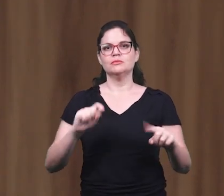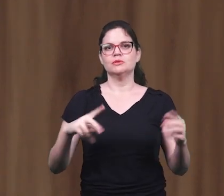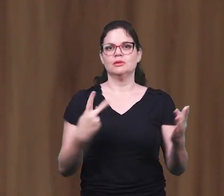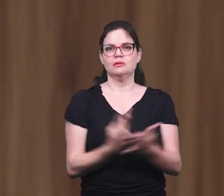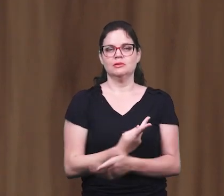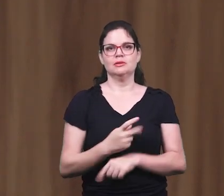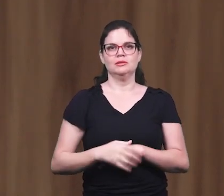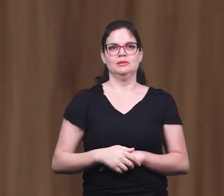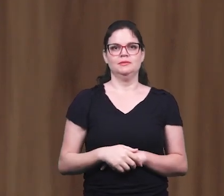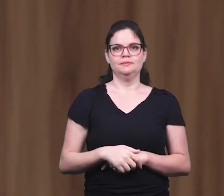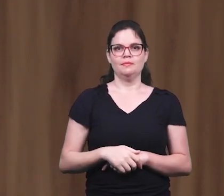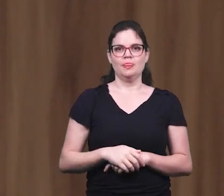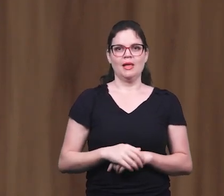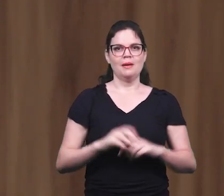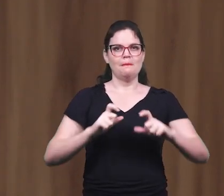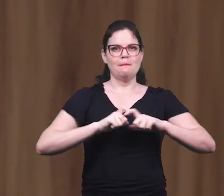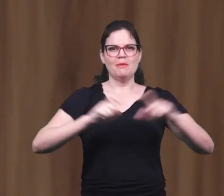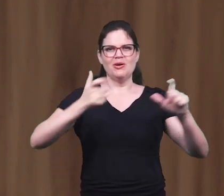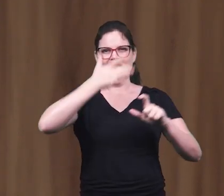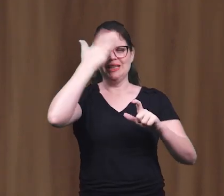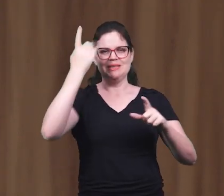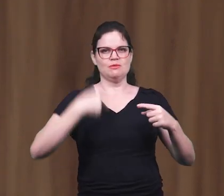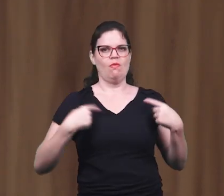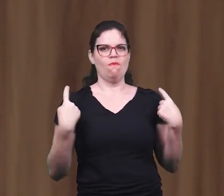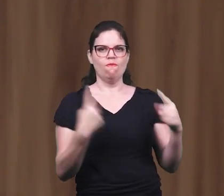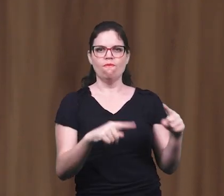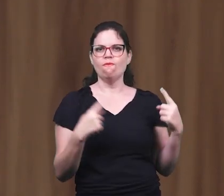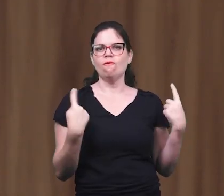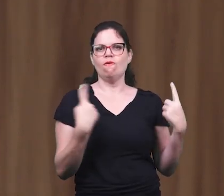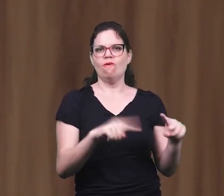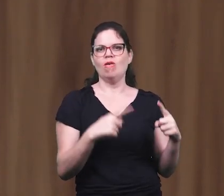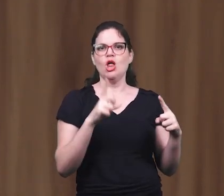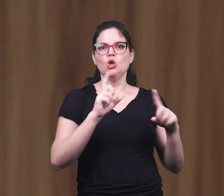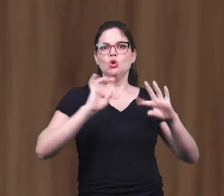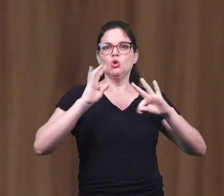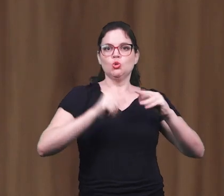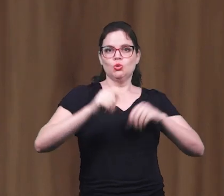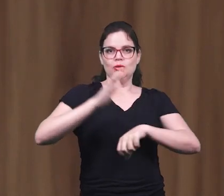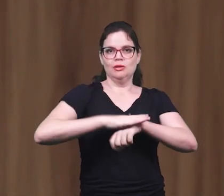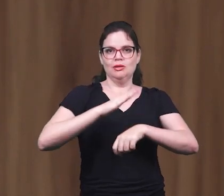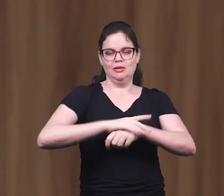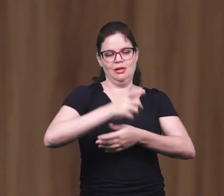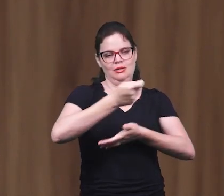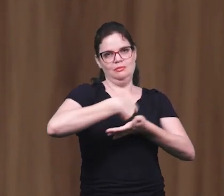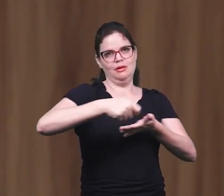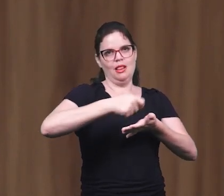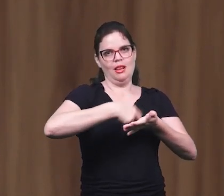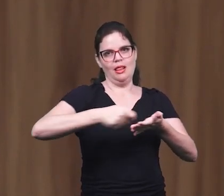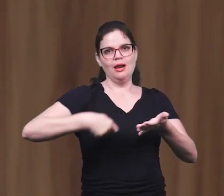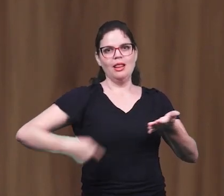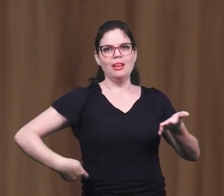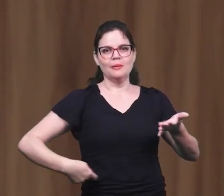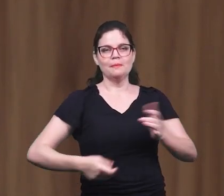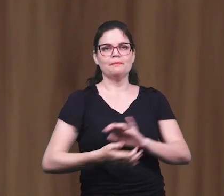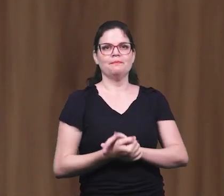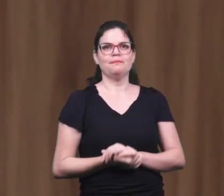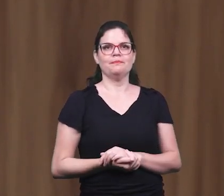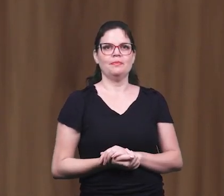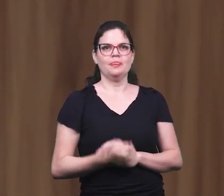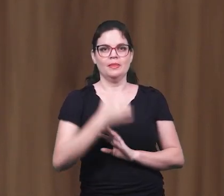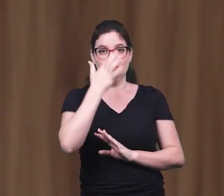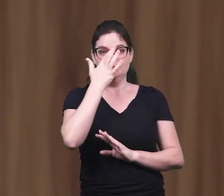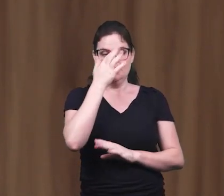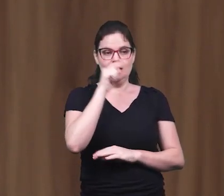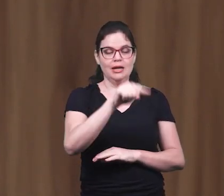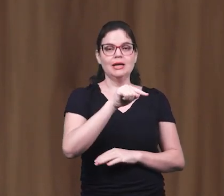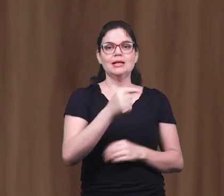escritos era tão grande, né? Ele era considerado como a estrela da manhã da Reforma, né? Esse